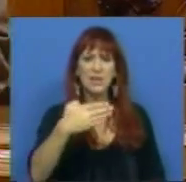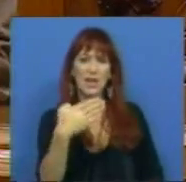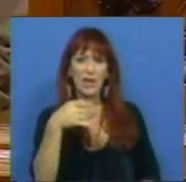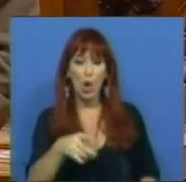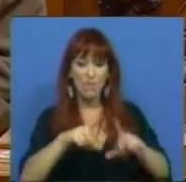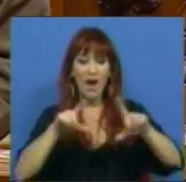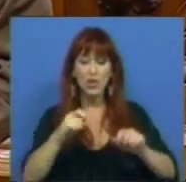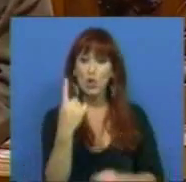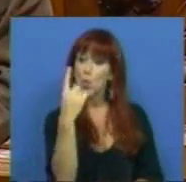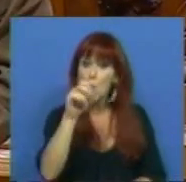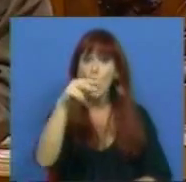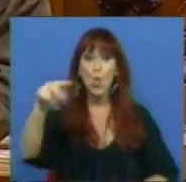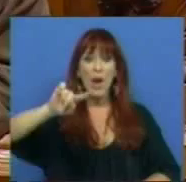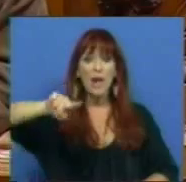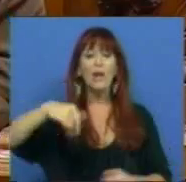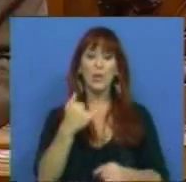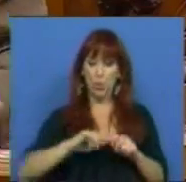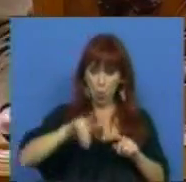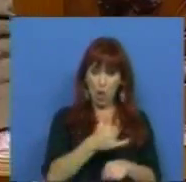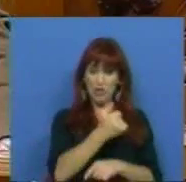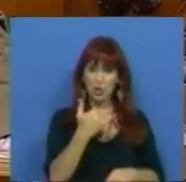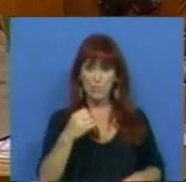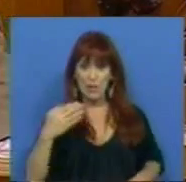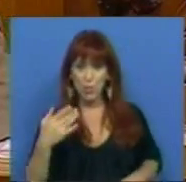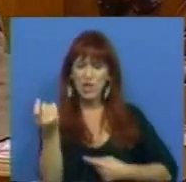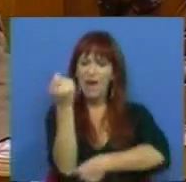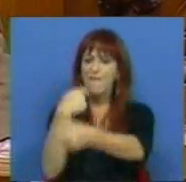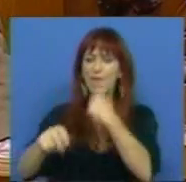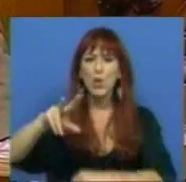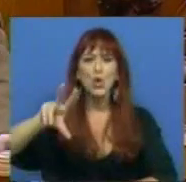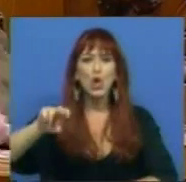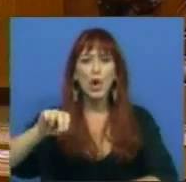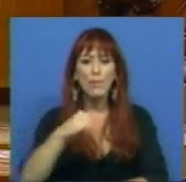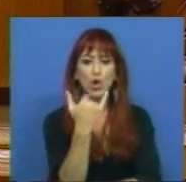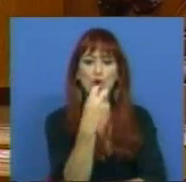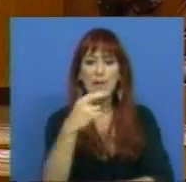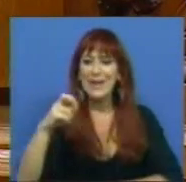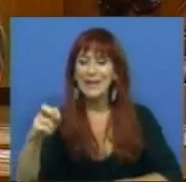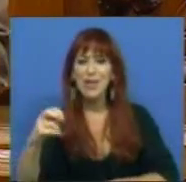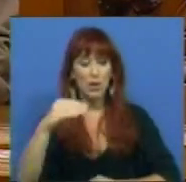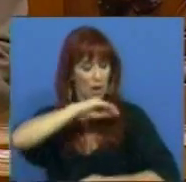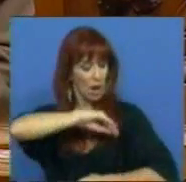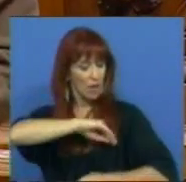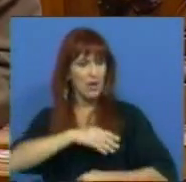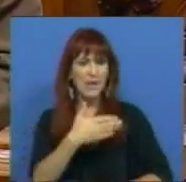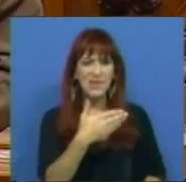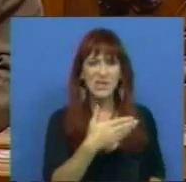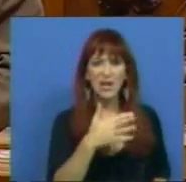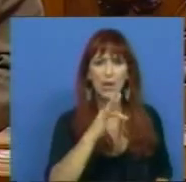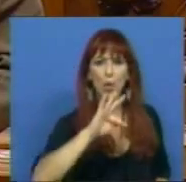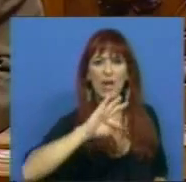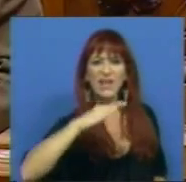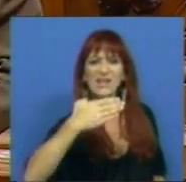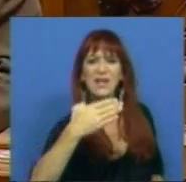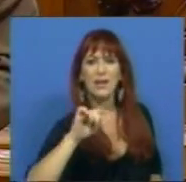105.379 ações a €1 em 2001 e vendeu-as em novembro de 2003, ganhando